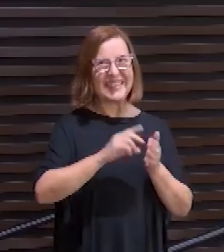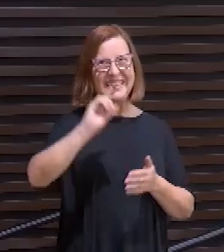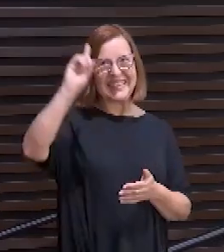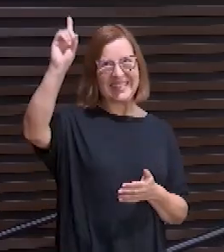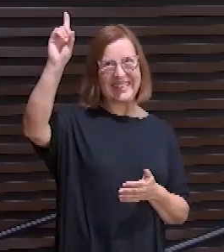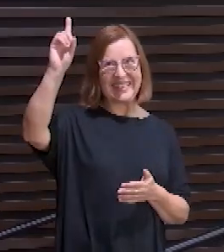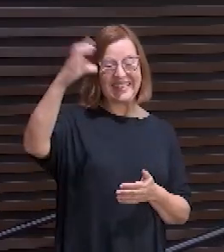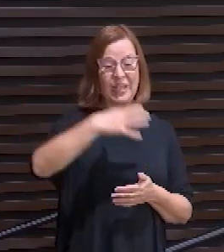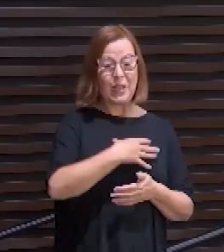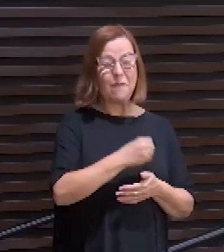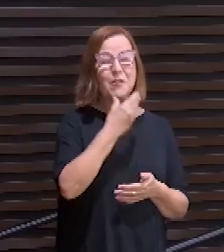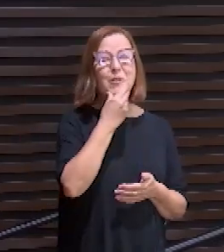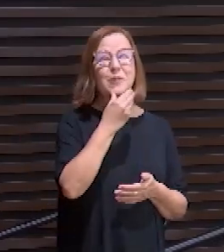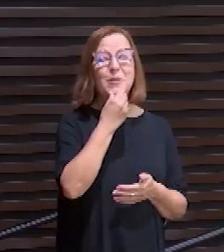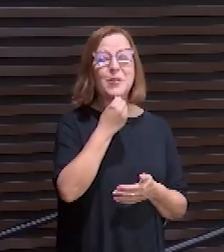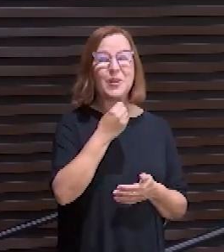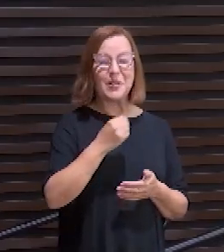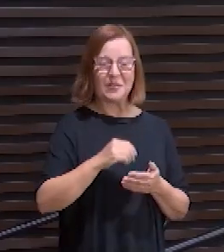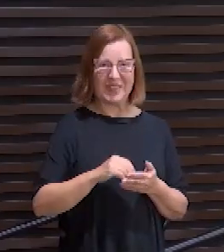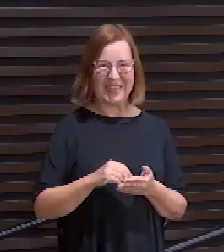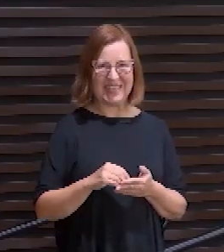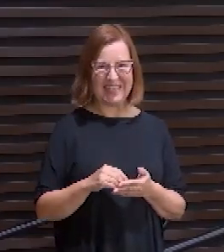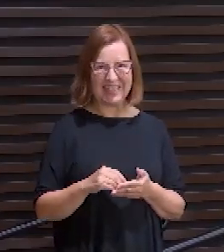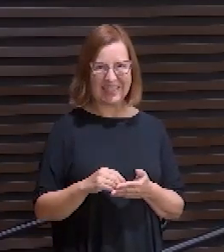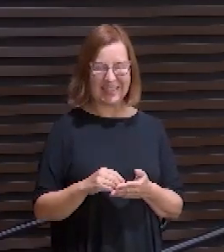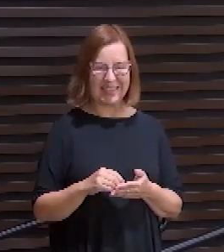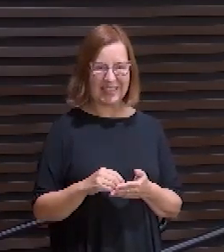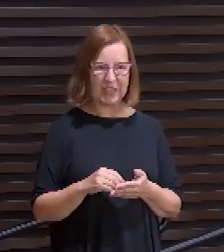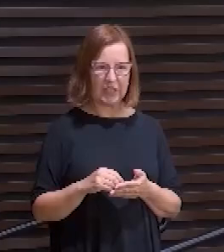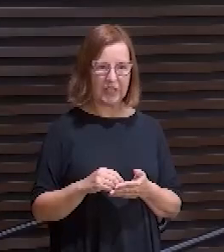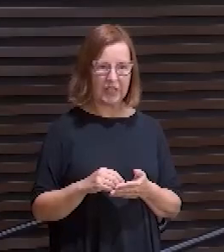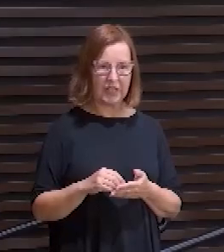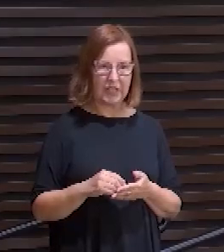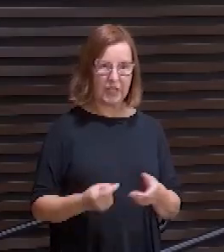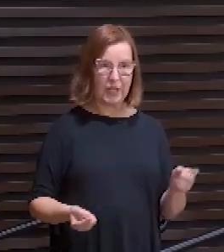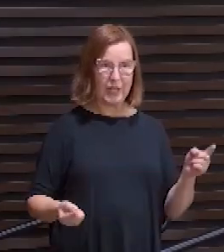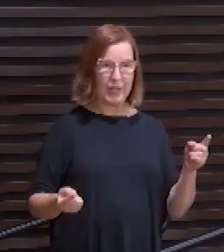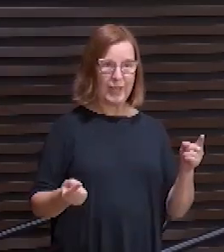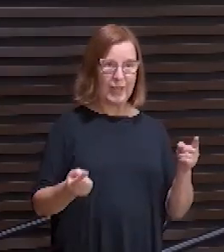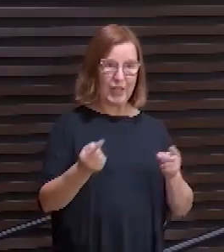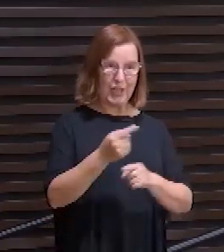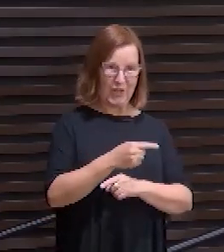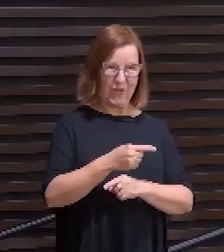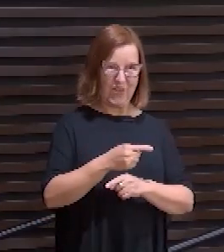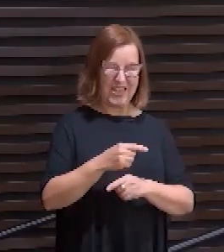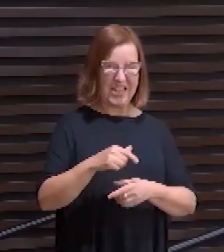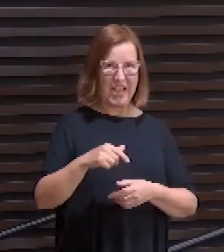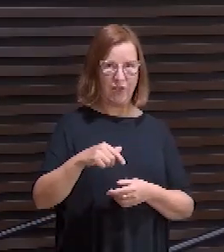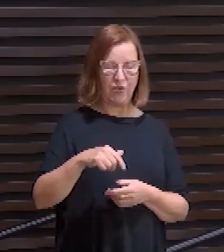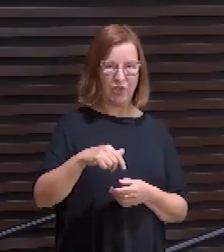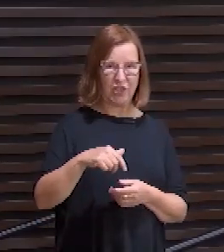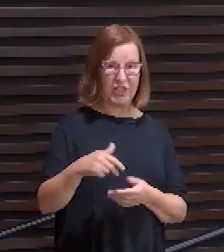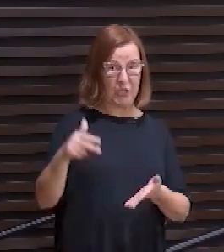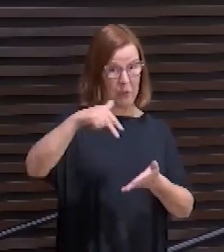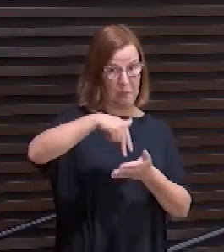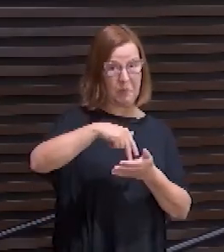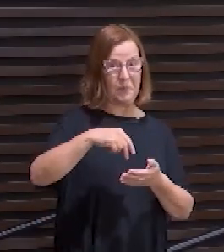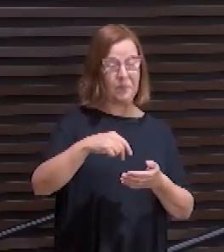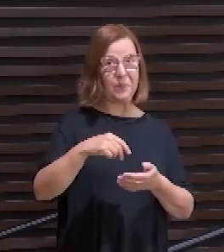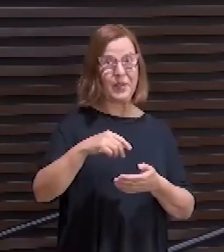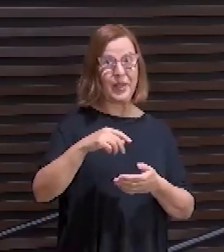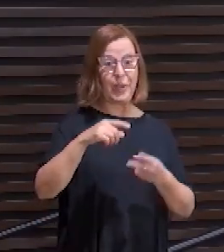o Filho do Homem. E num movimento contrário à subida, eles descem. O ancião de